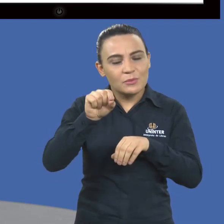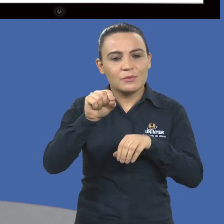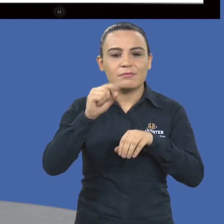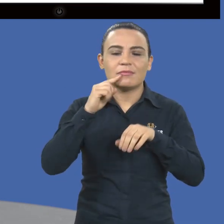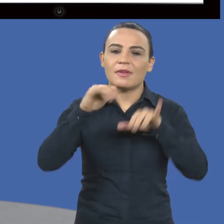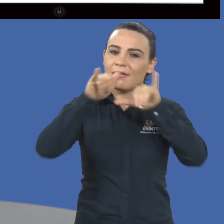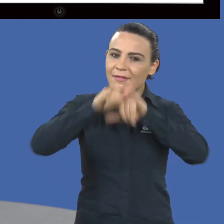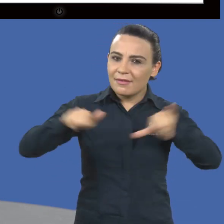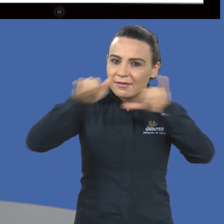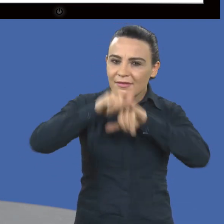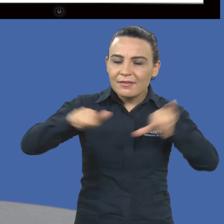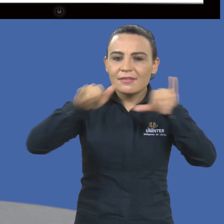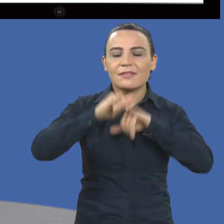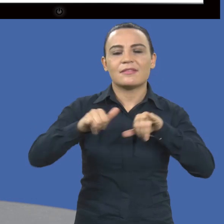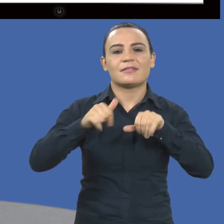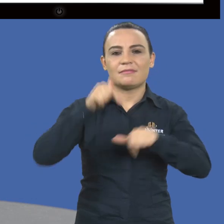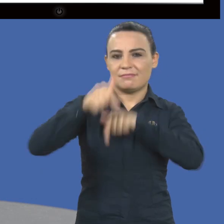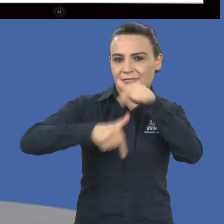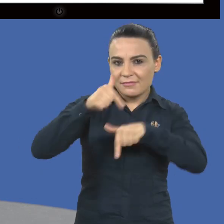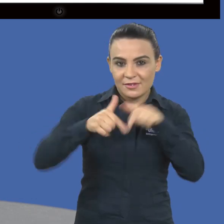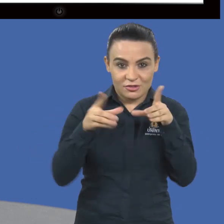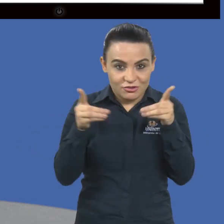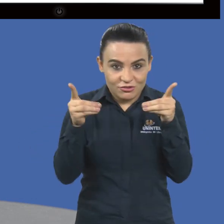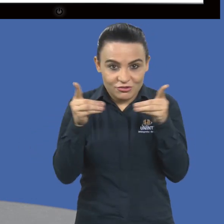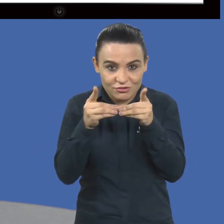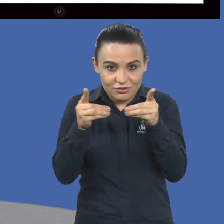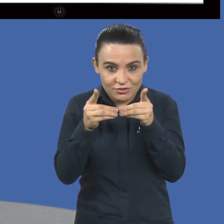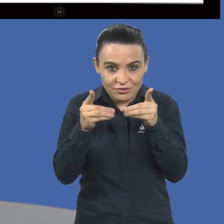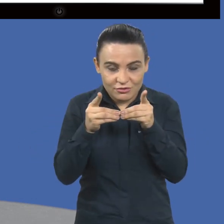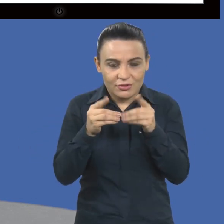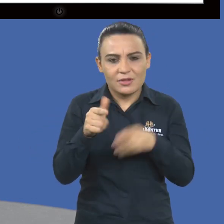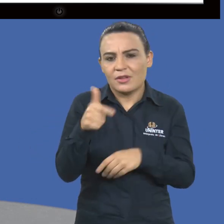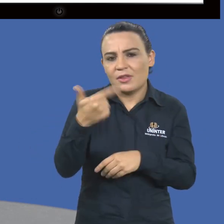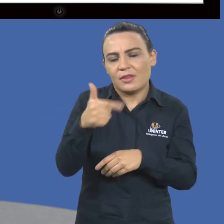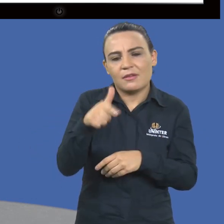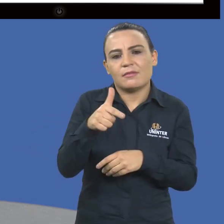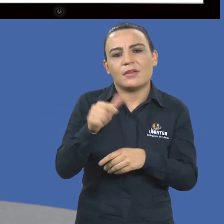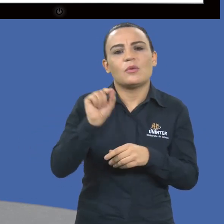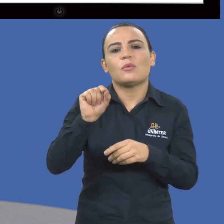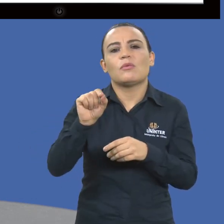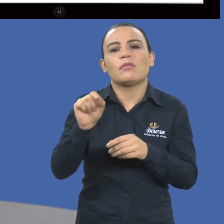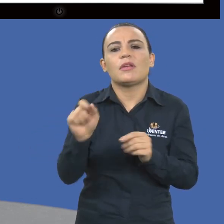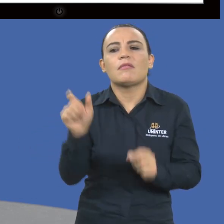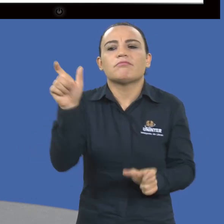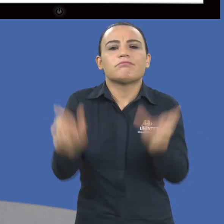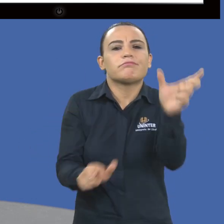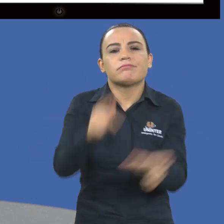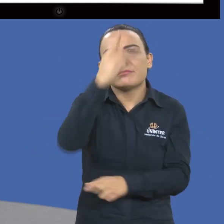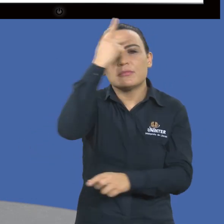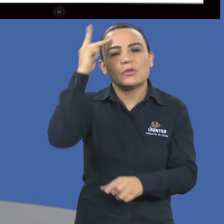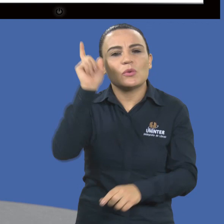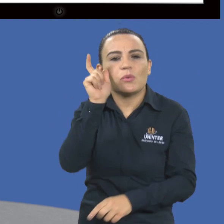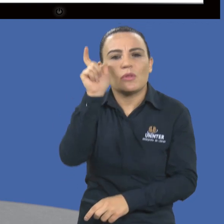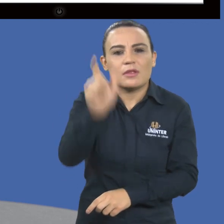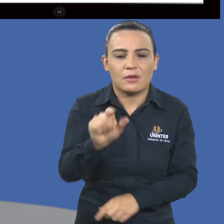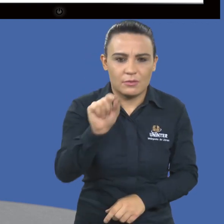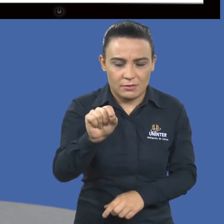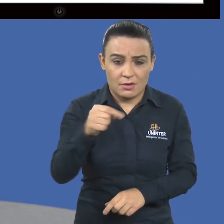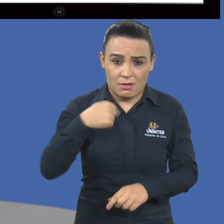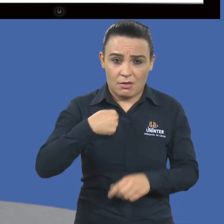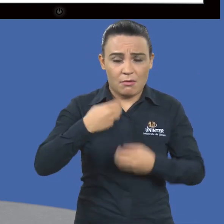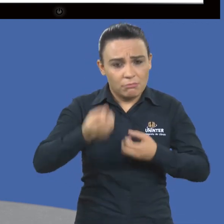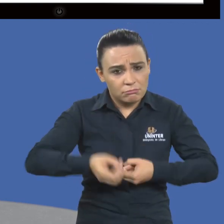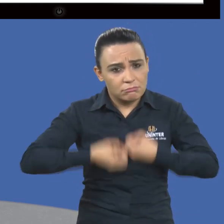que declaro que na presente atividade didática não há conflito de interesses.